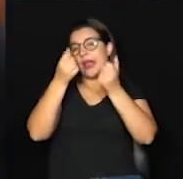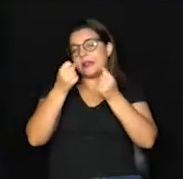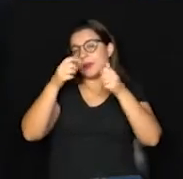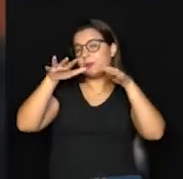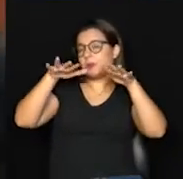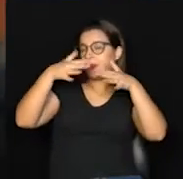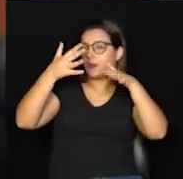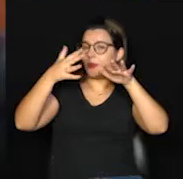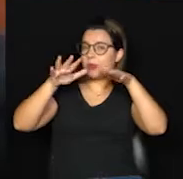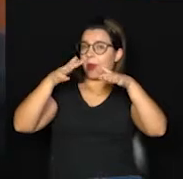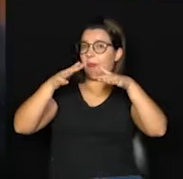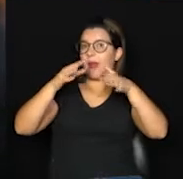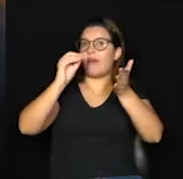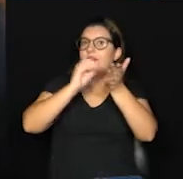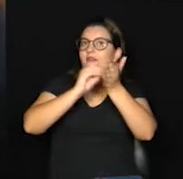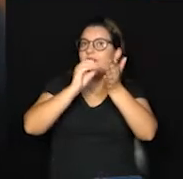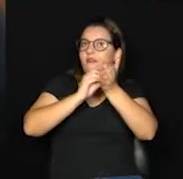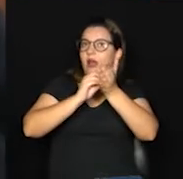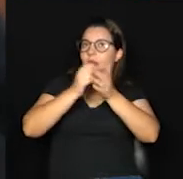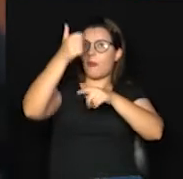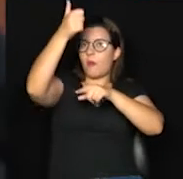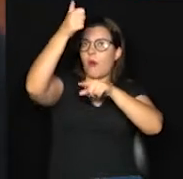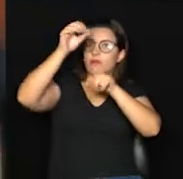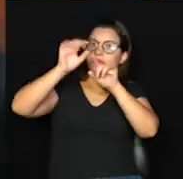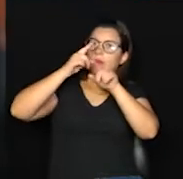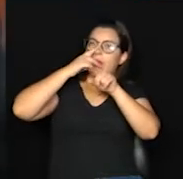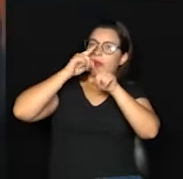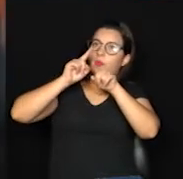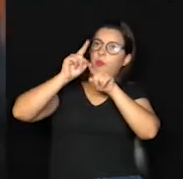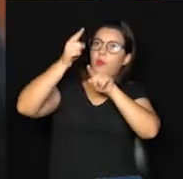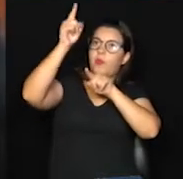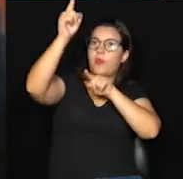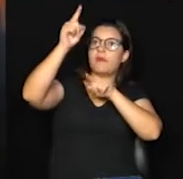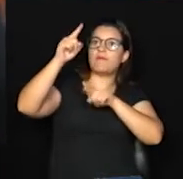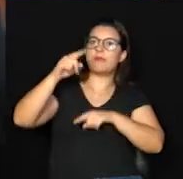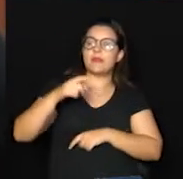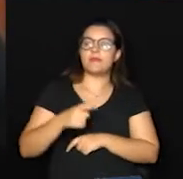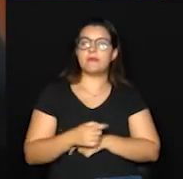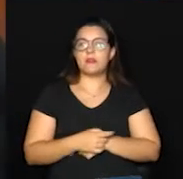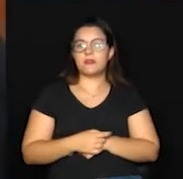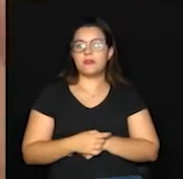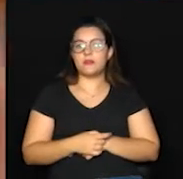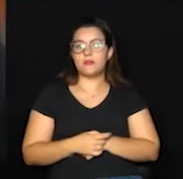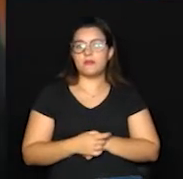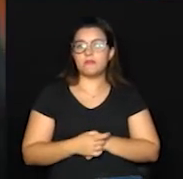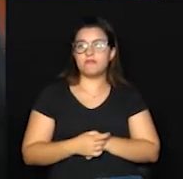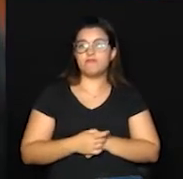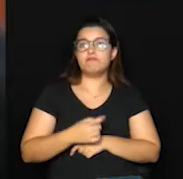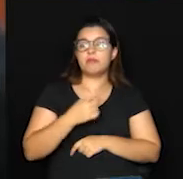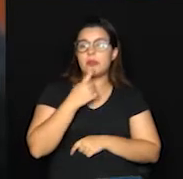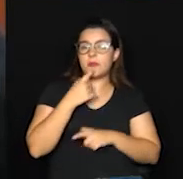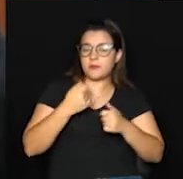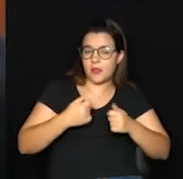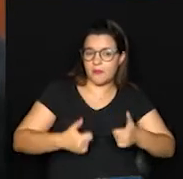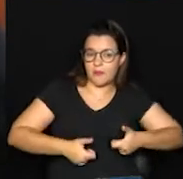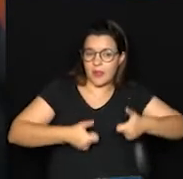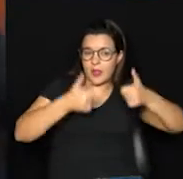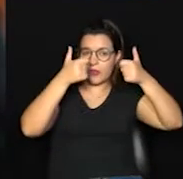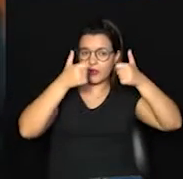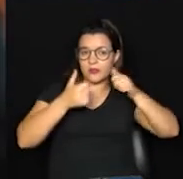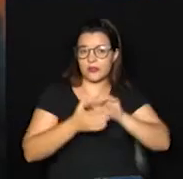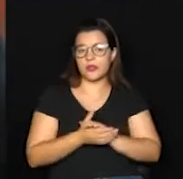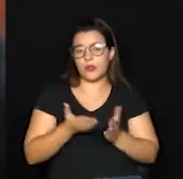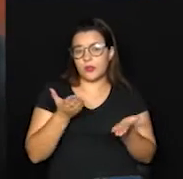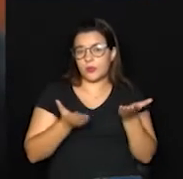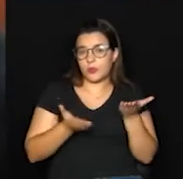de uma situação ideal. Alguns indicadores precisam ser melhorados também, como saldo da balança comercial, saldo